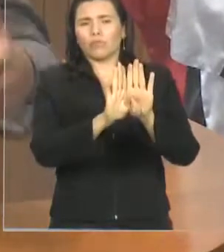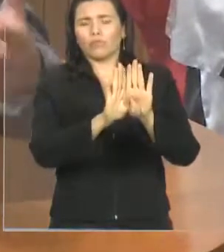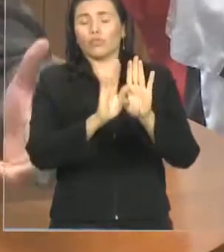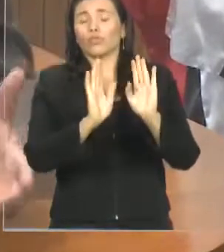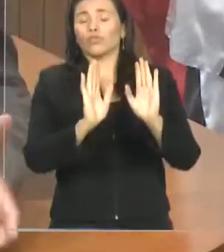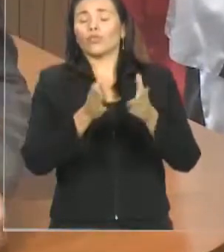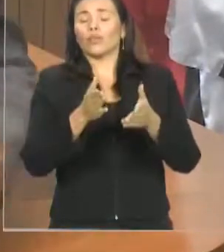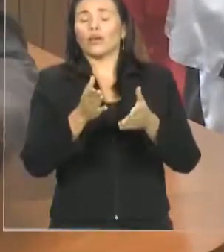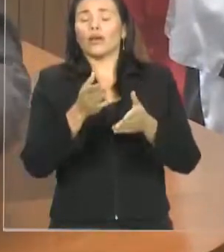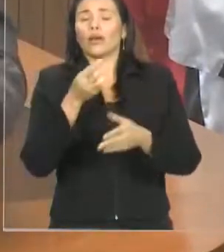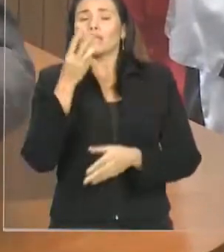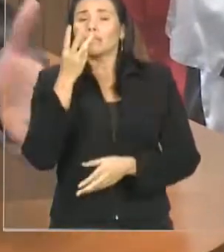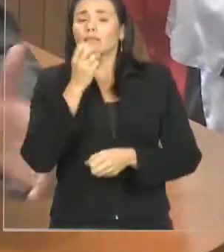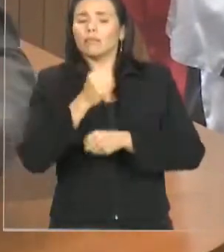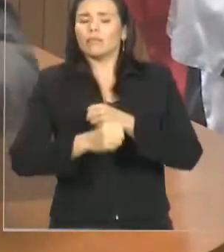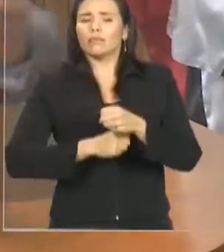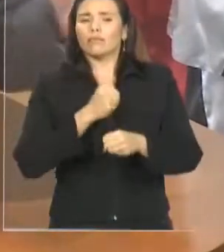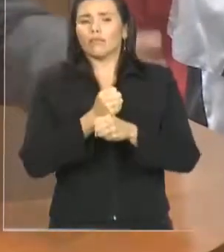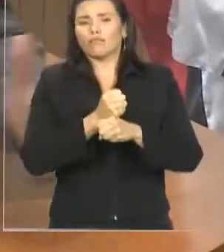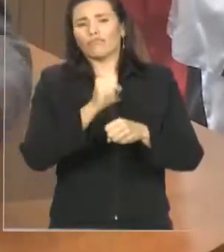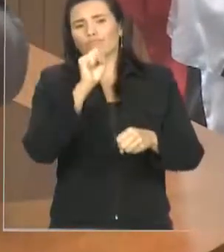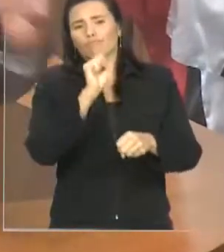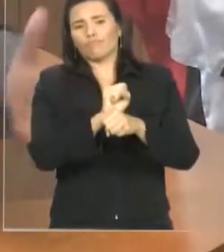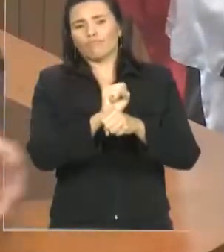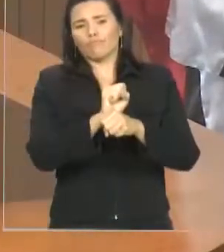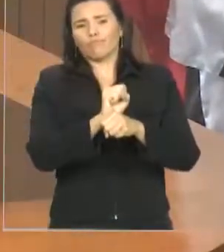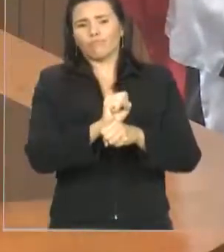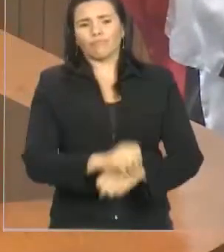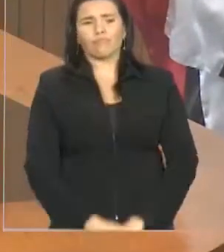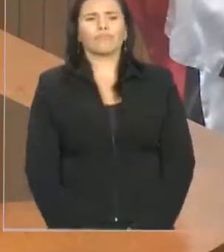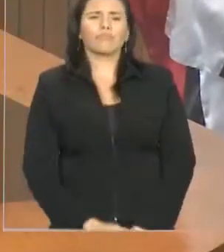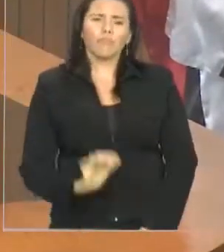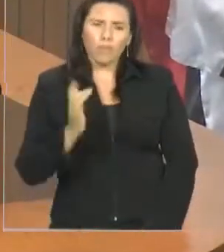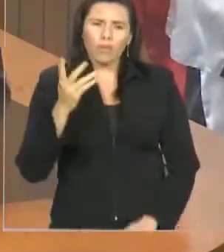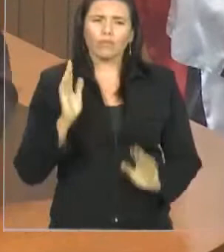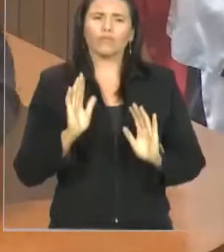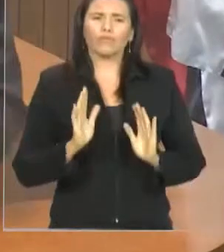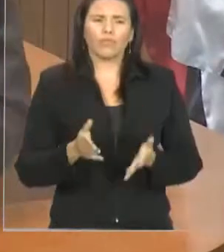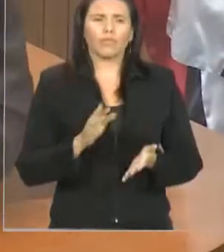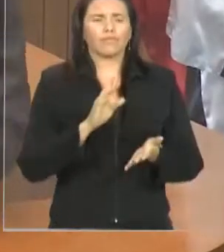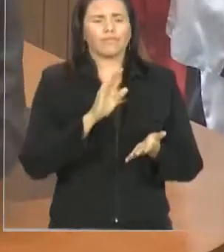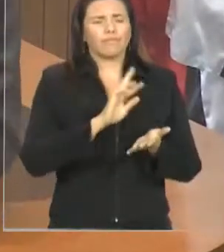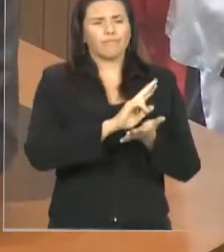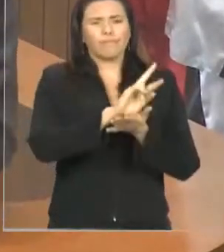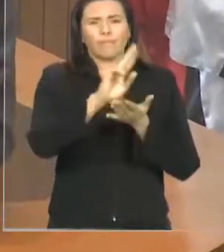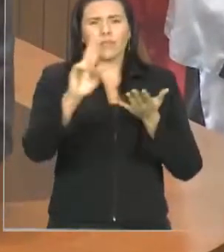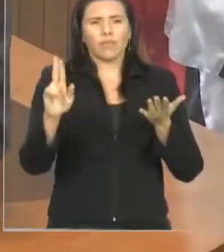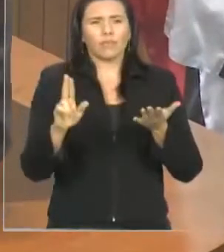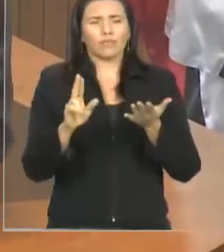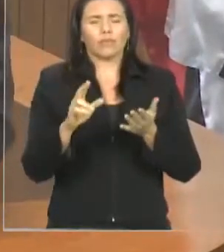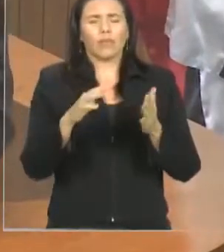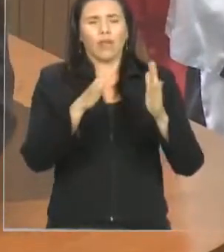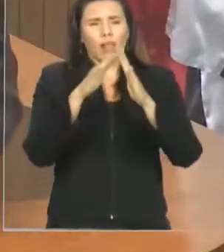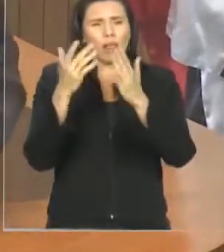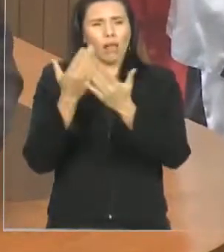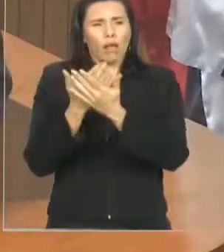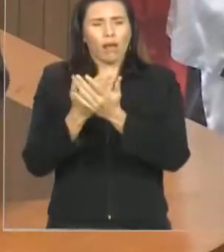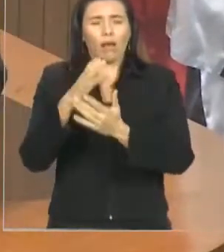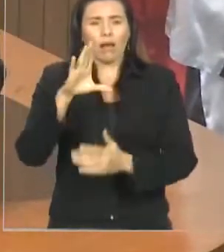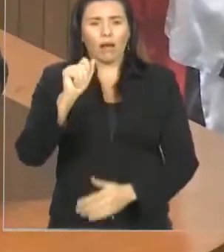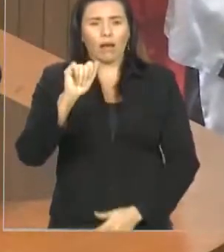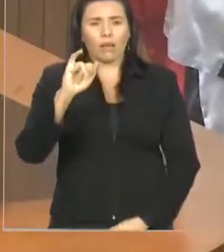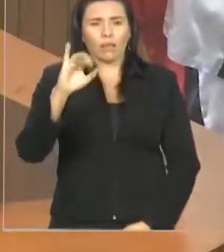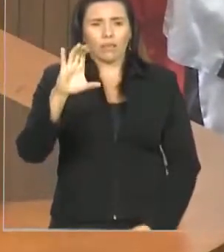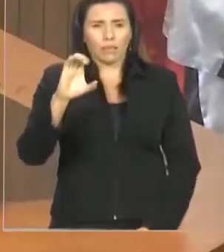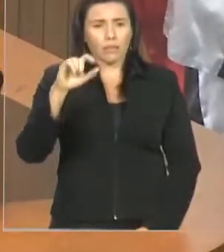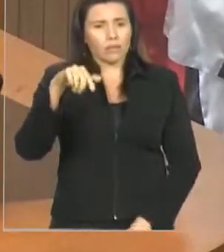sua infraestrutura, como se passou por todos os caiques em todo o Maranhão. E o governador autorizou o secretário Felipe Camarão